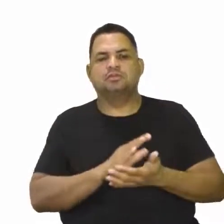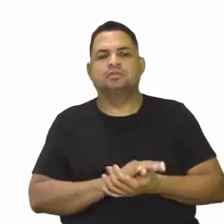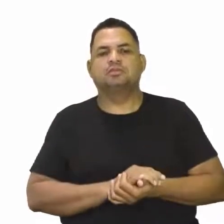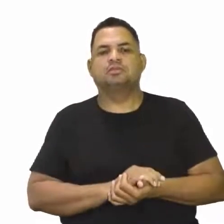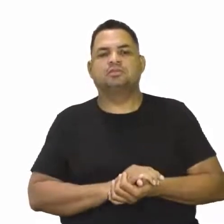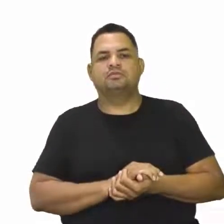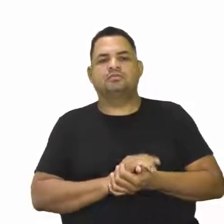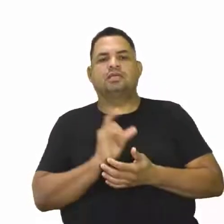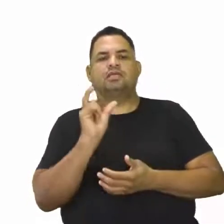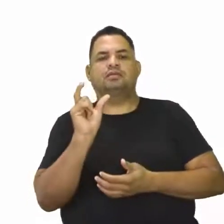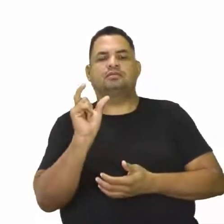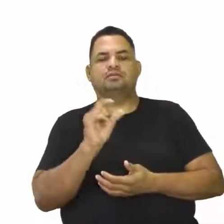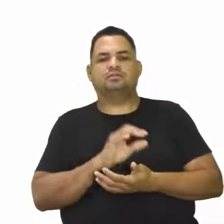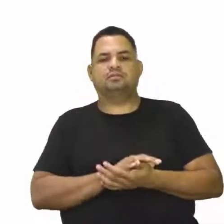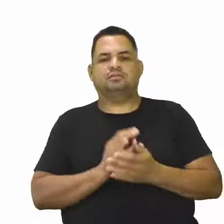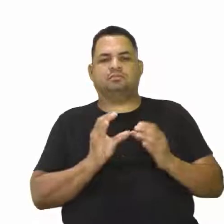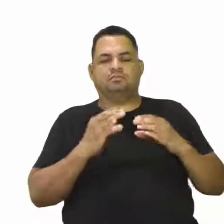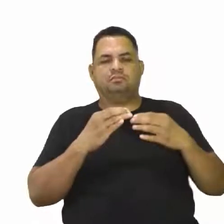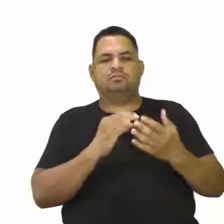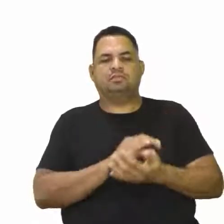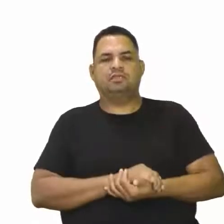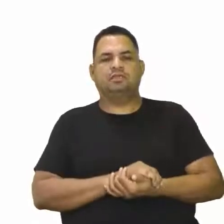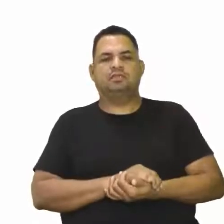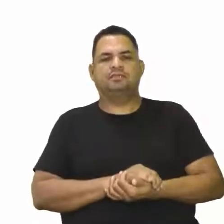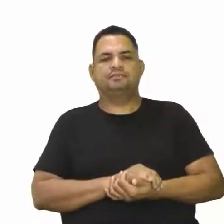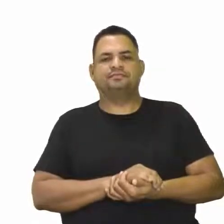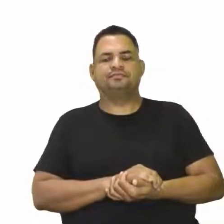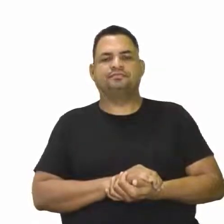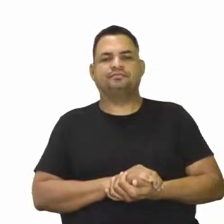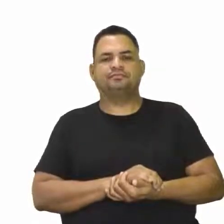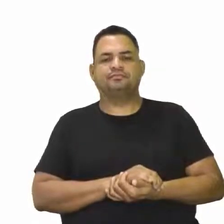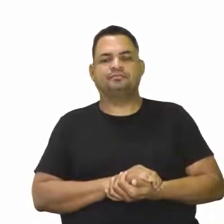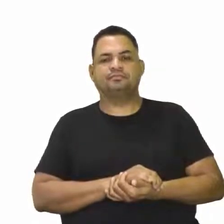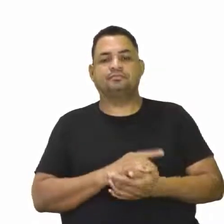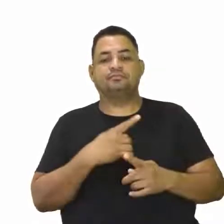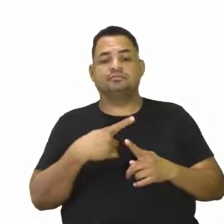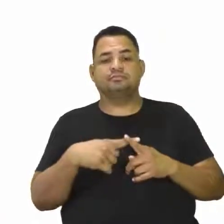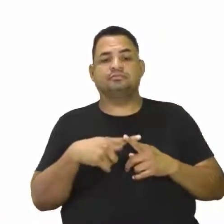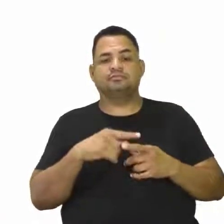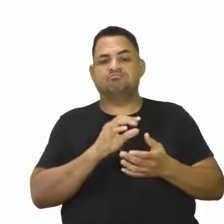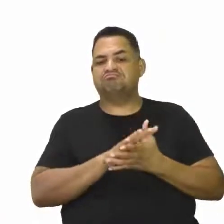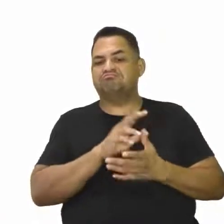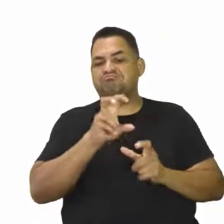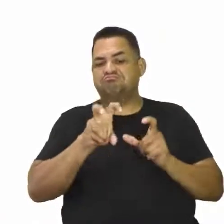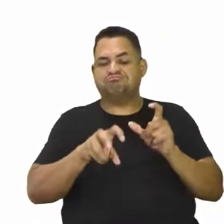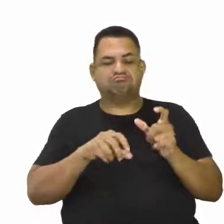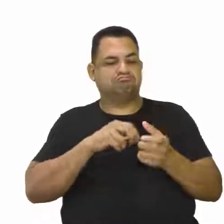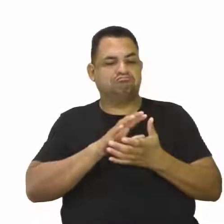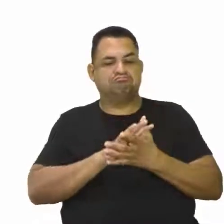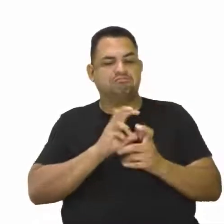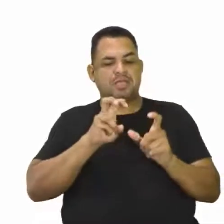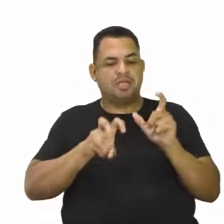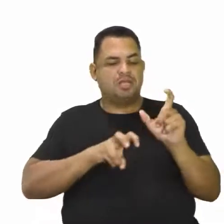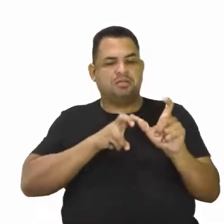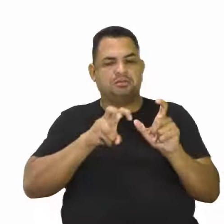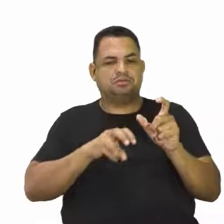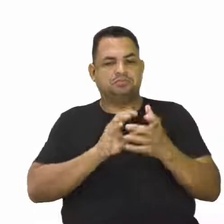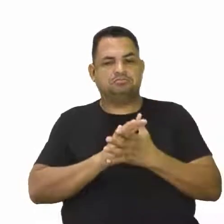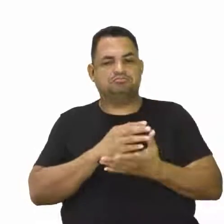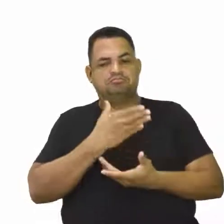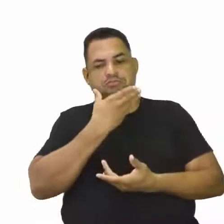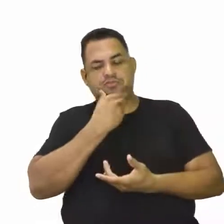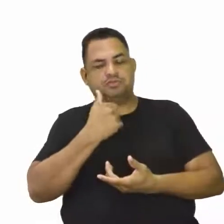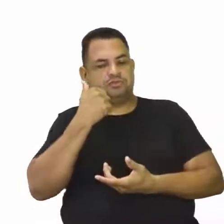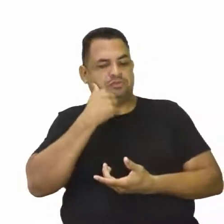às classes de palavras e são invariáveis, porque elas não flexionam de acordo com em gênero e